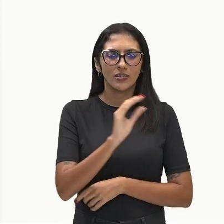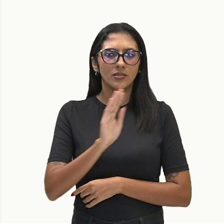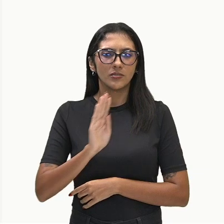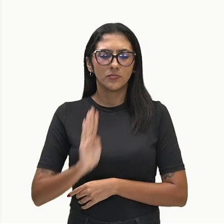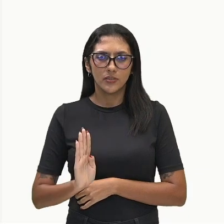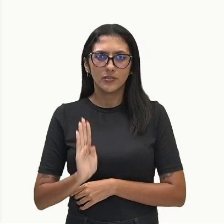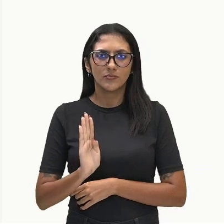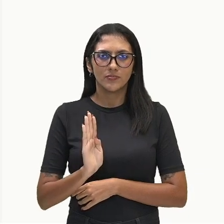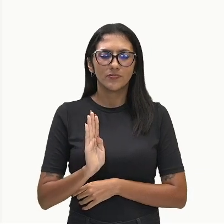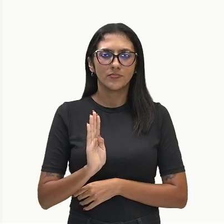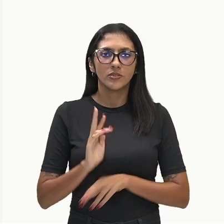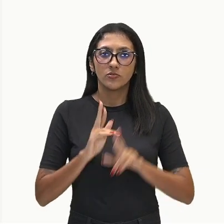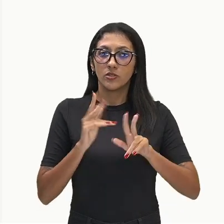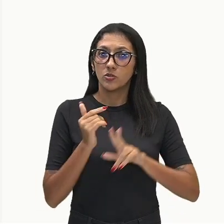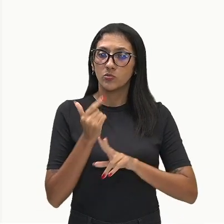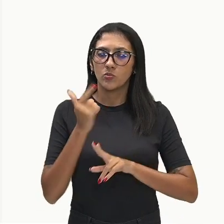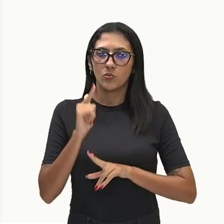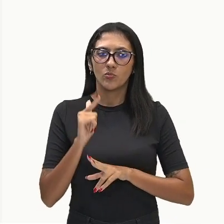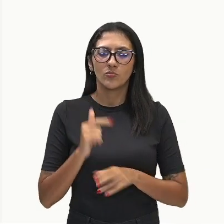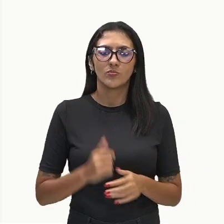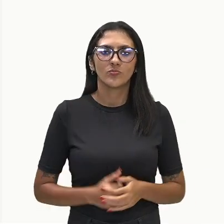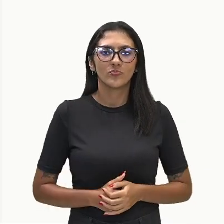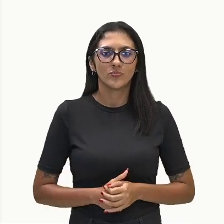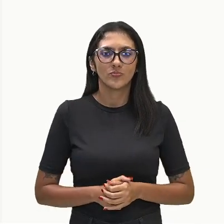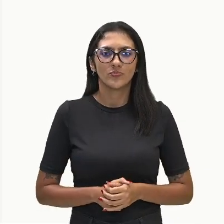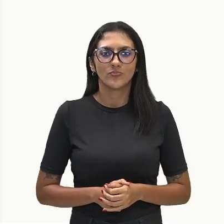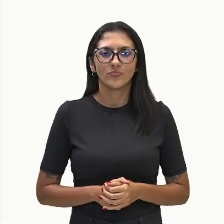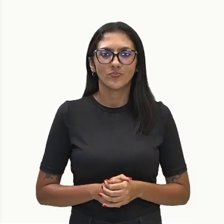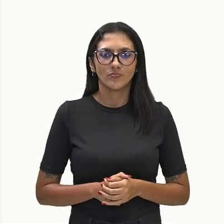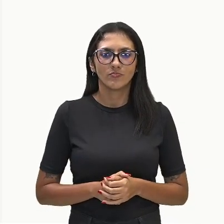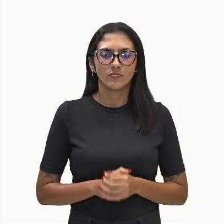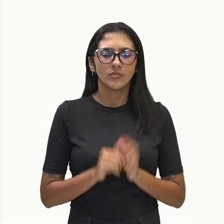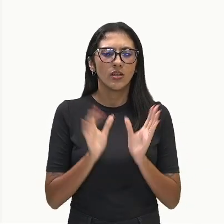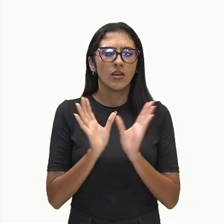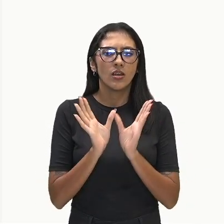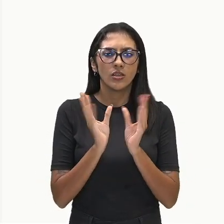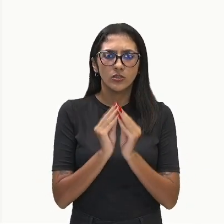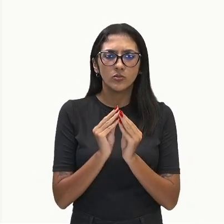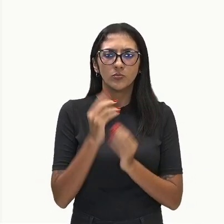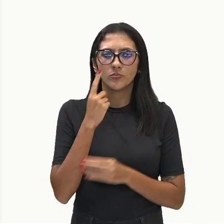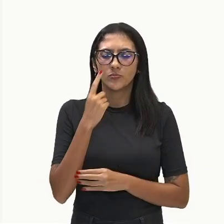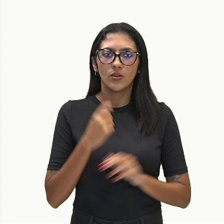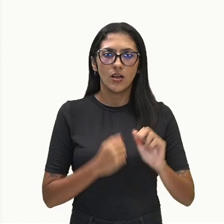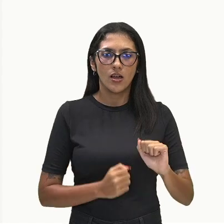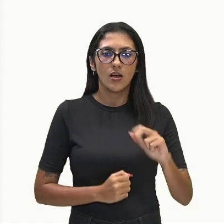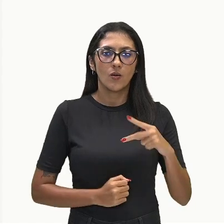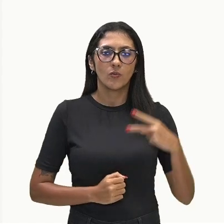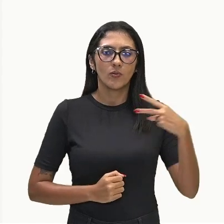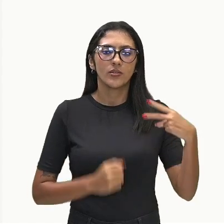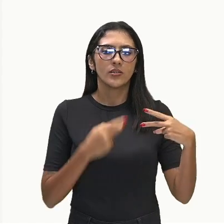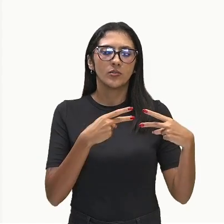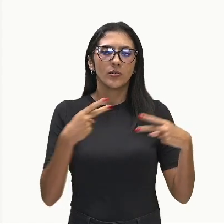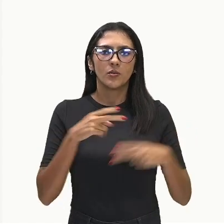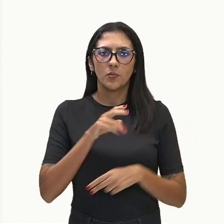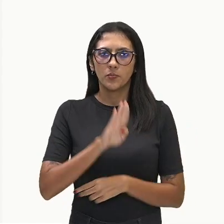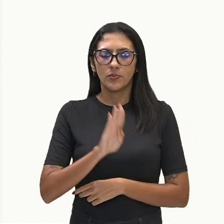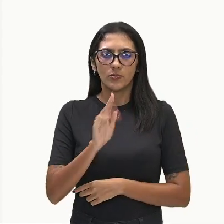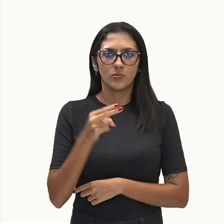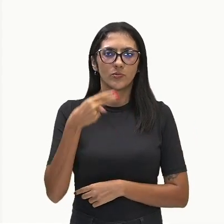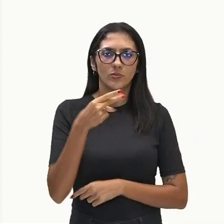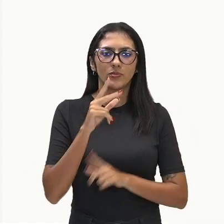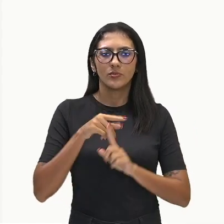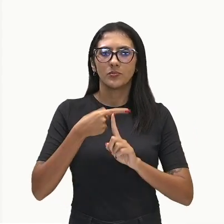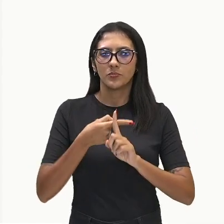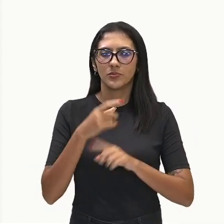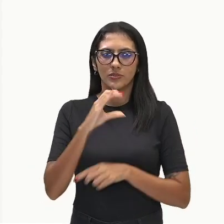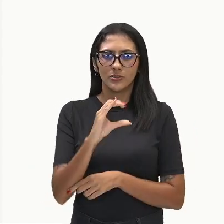de 90 graus, as medidas B e C. Resumidamente, A ao quadrado é igual a B ao quadrado mais